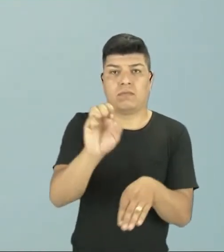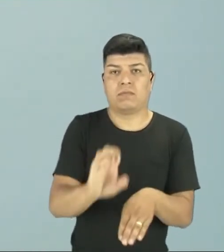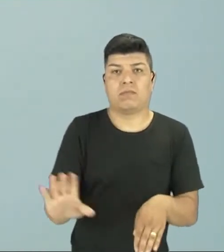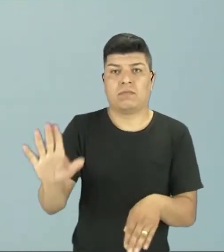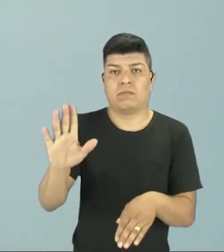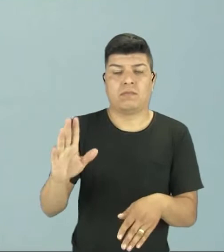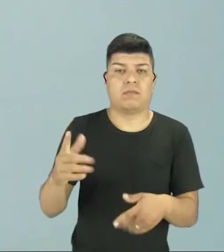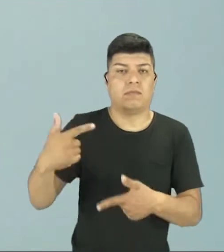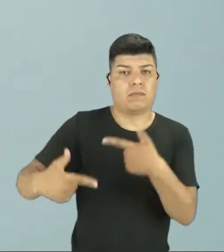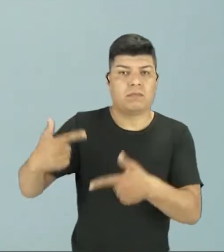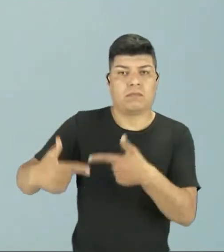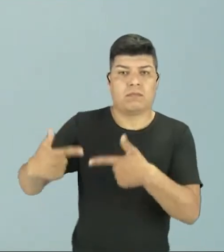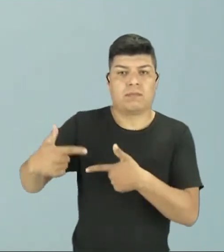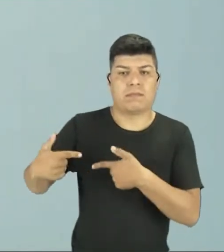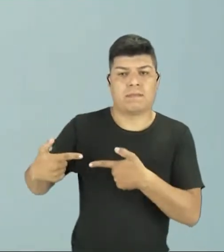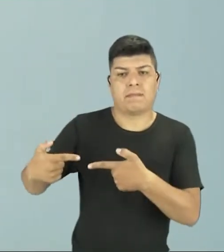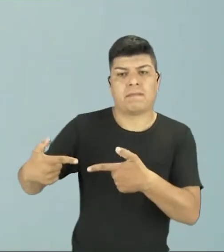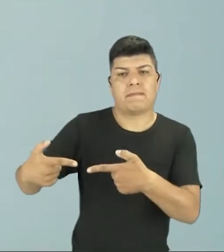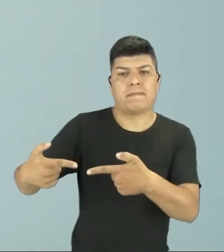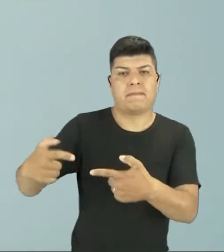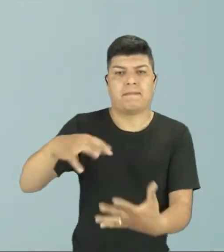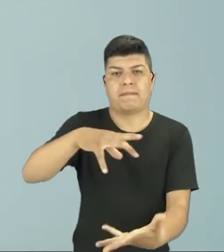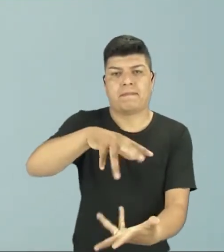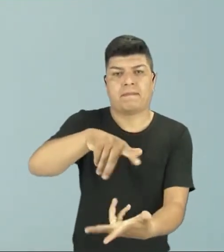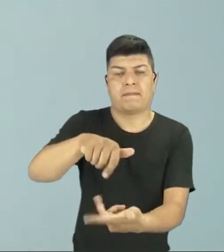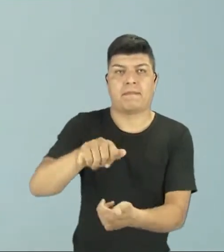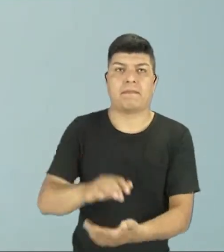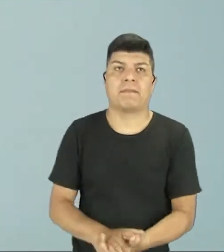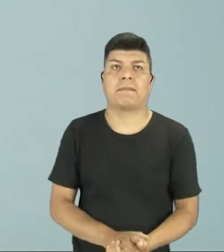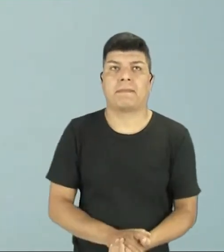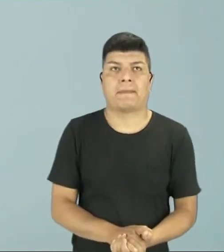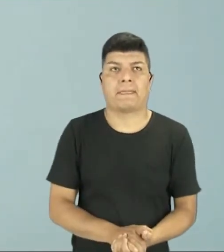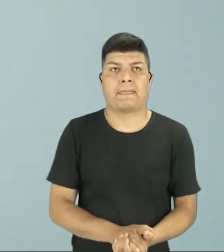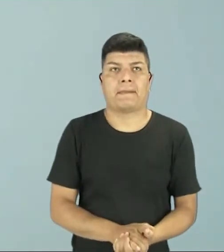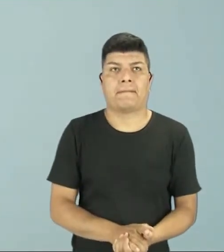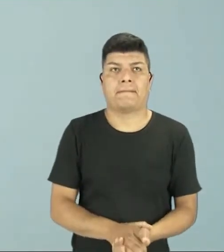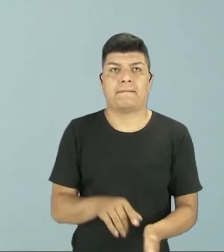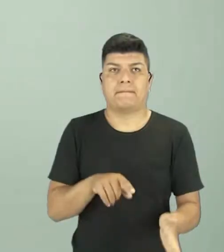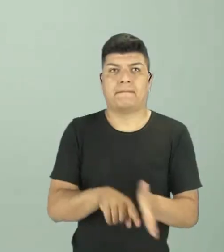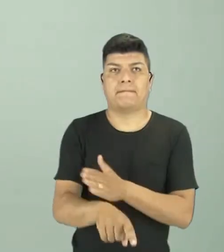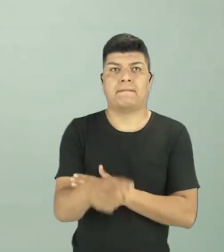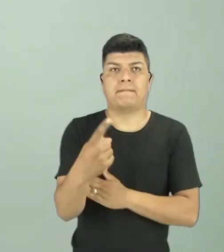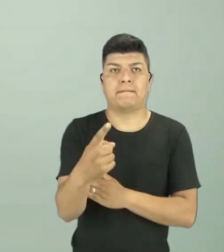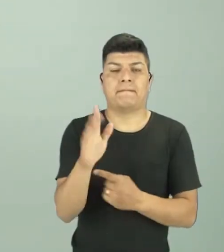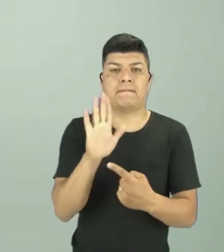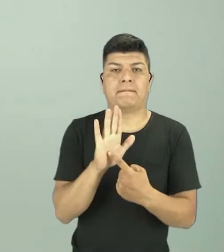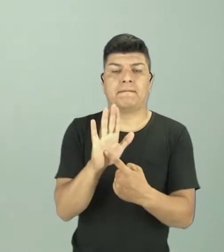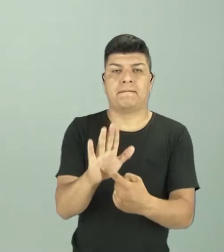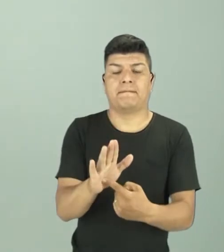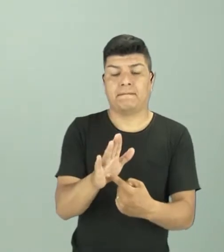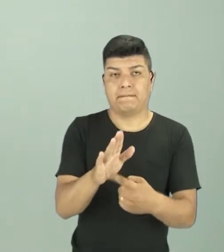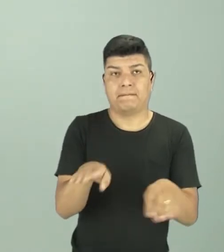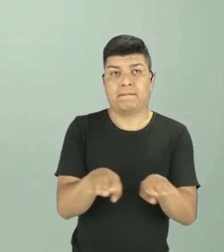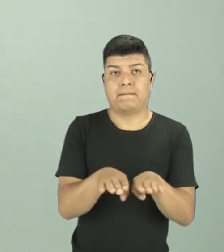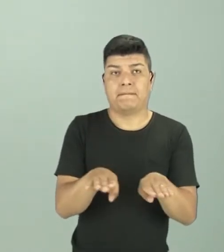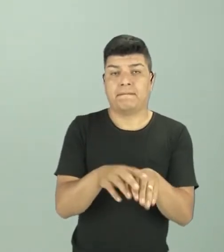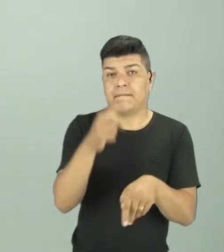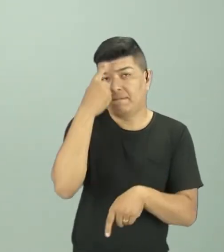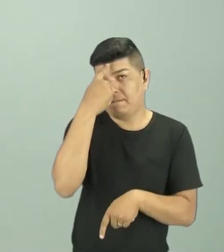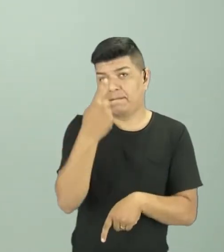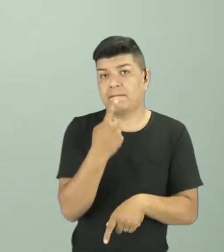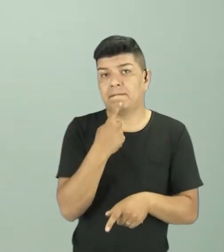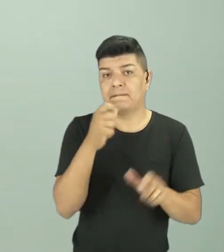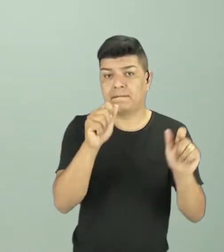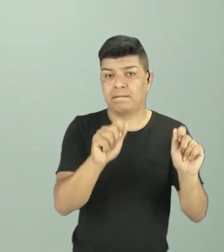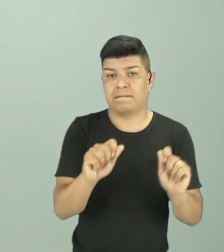Primeira Guerra Mundial. Ok? Então vamos para a questão. Nessa primeira questão, eu trago para vocês também uma